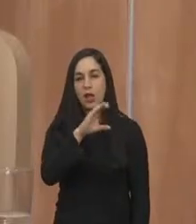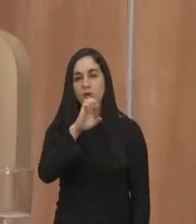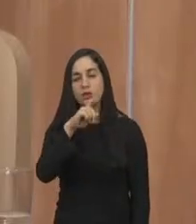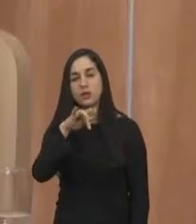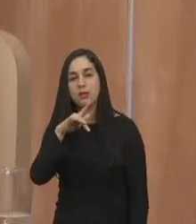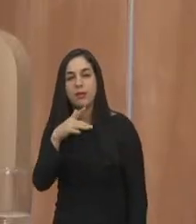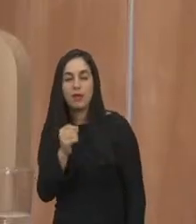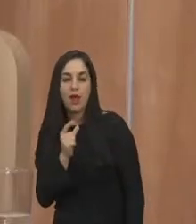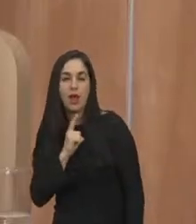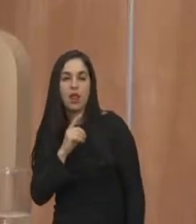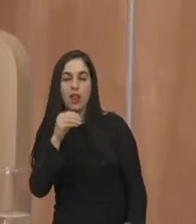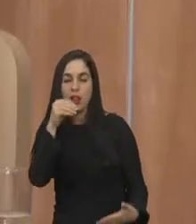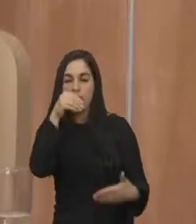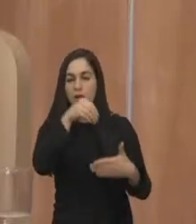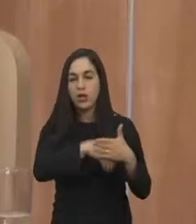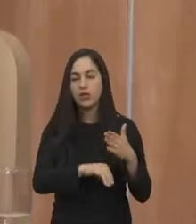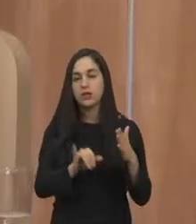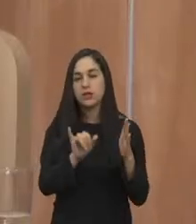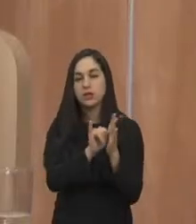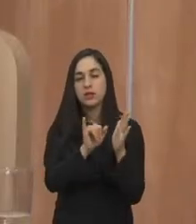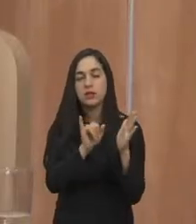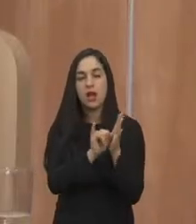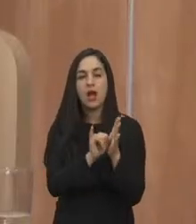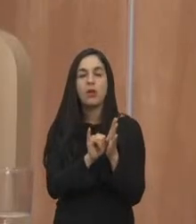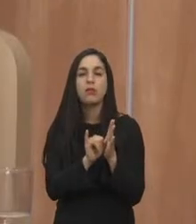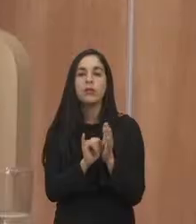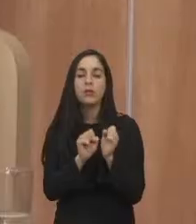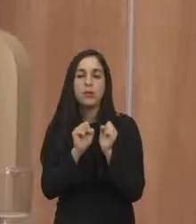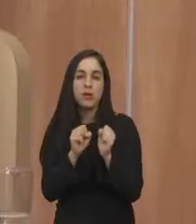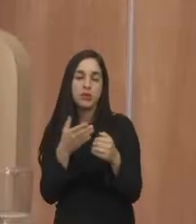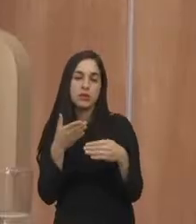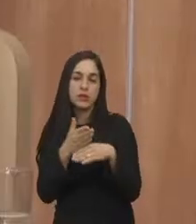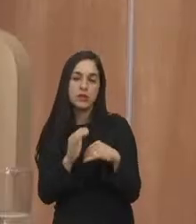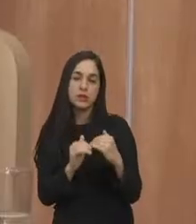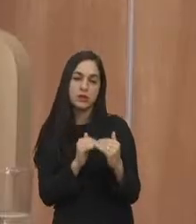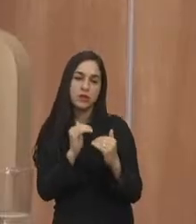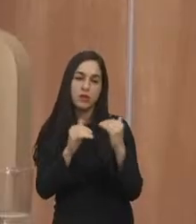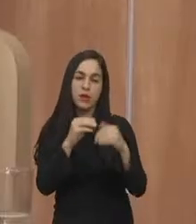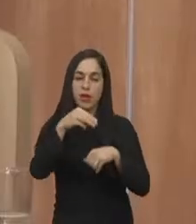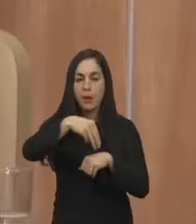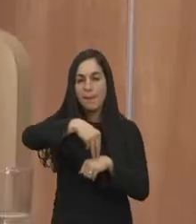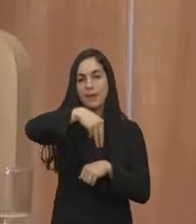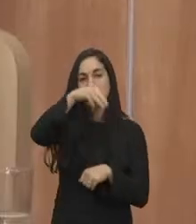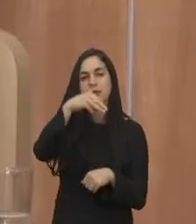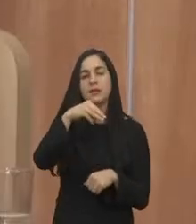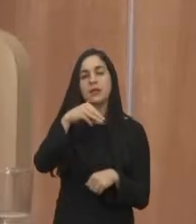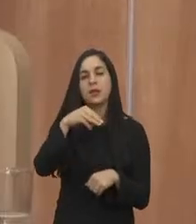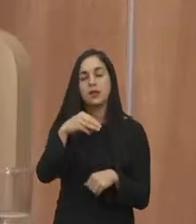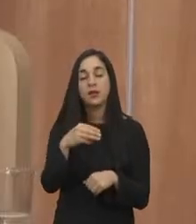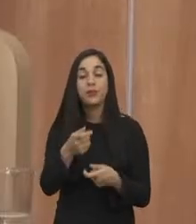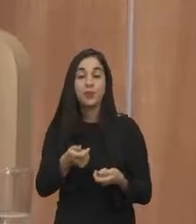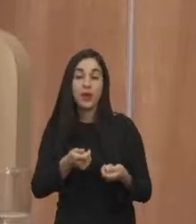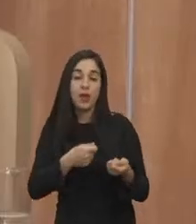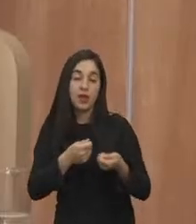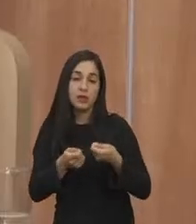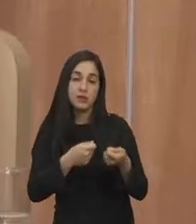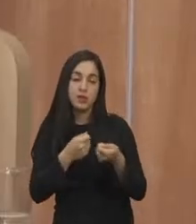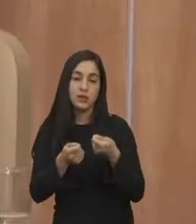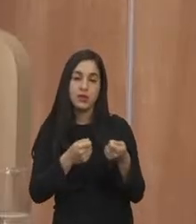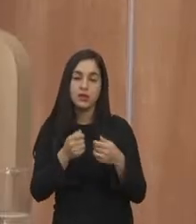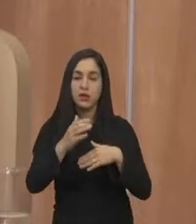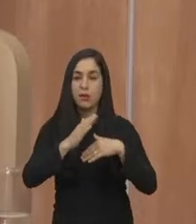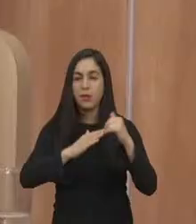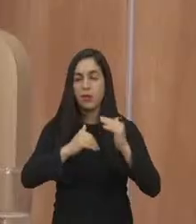participou desse edital e a gente foi contemplado com esse desenvolvimento do mestrado em administração profissional no